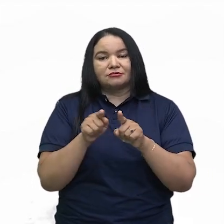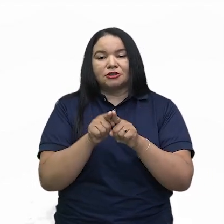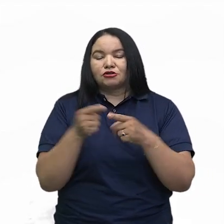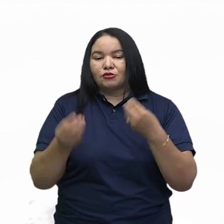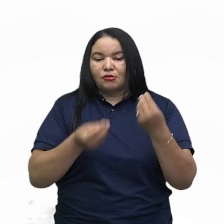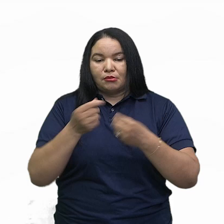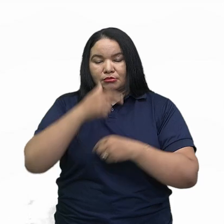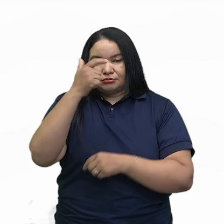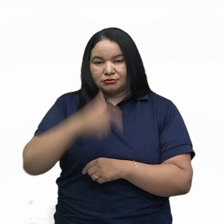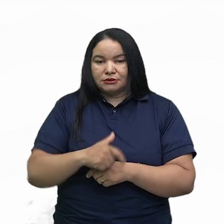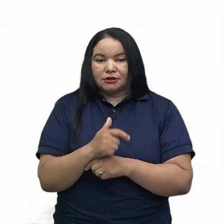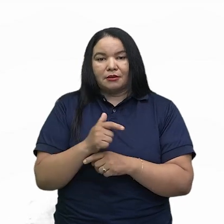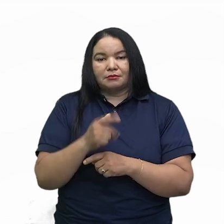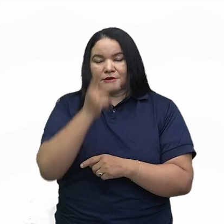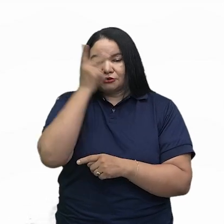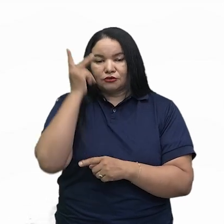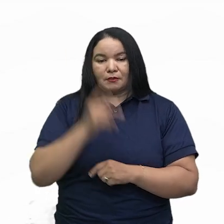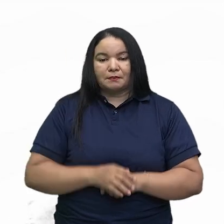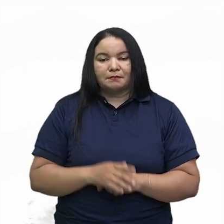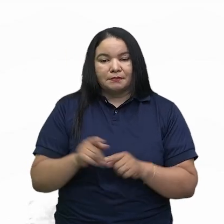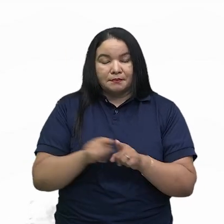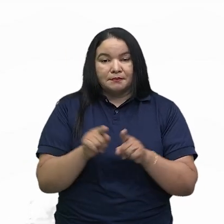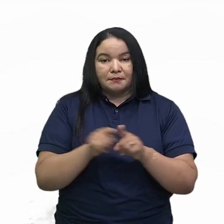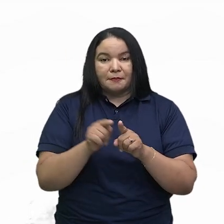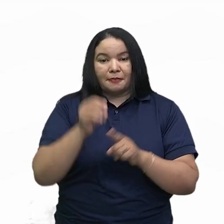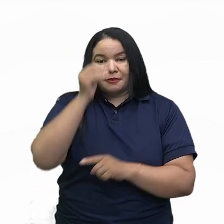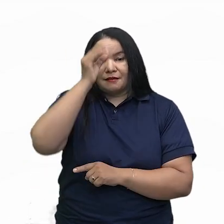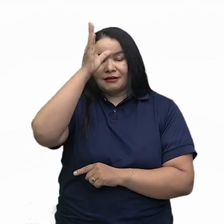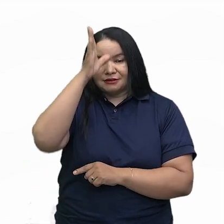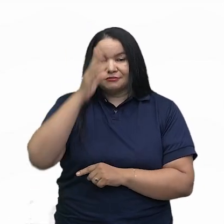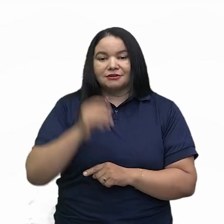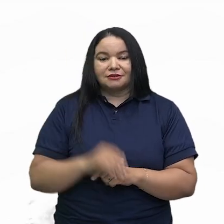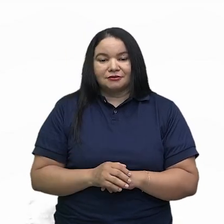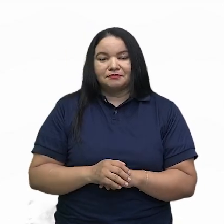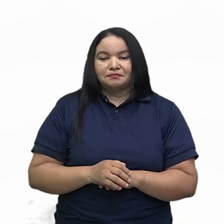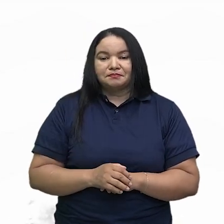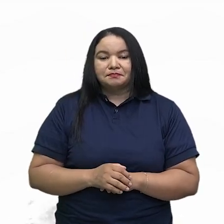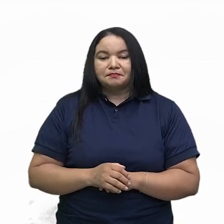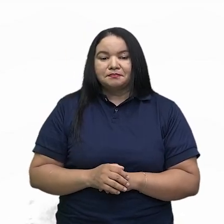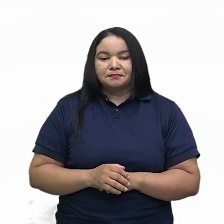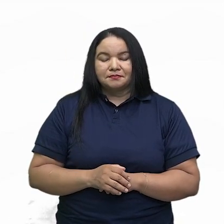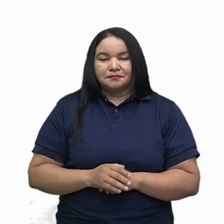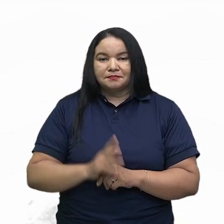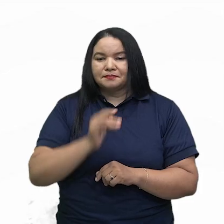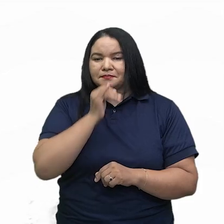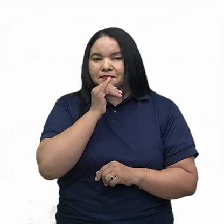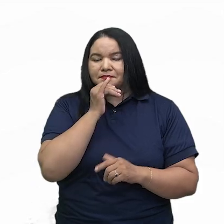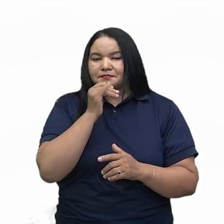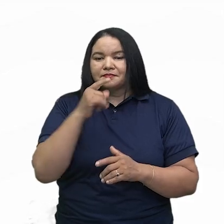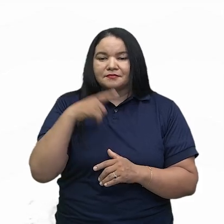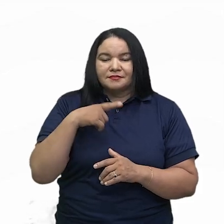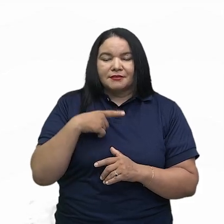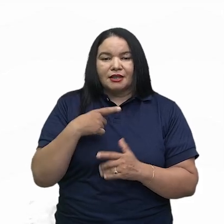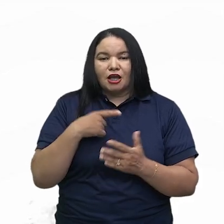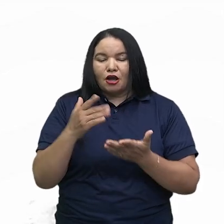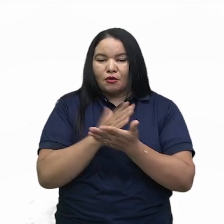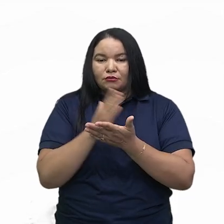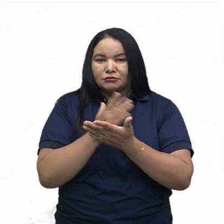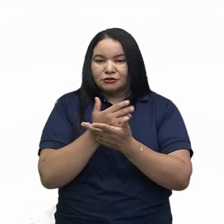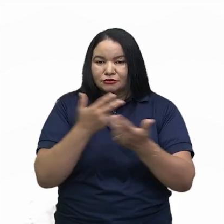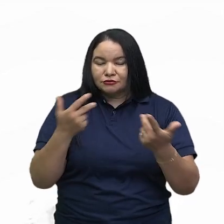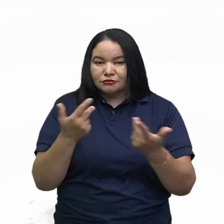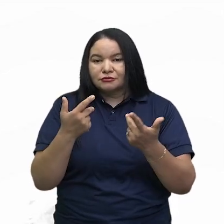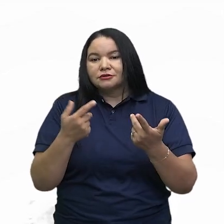ser das pessoas, ou seja, os conhecimentos enraizados no cotidiano, aquelas questões do dia a dia,